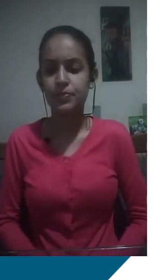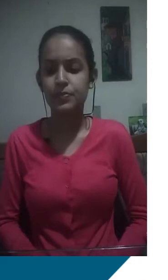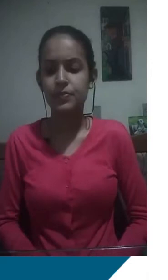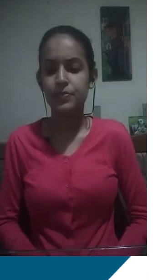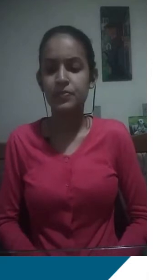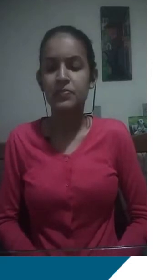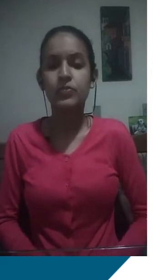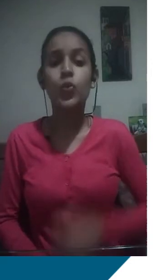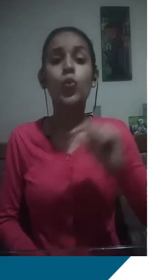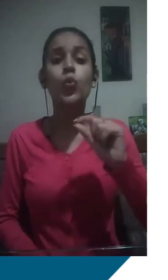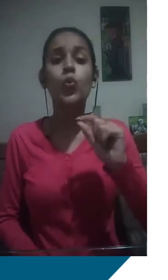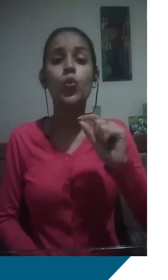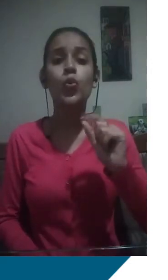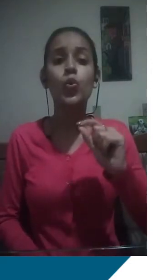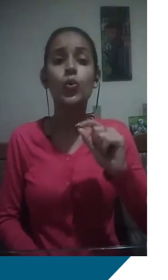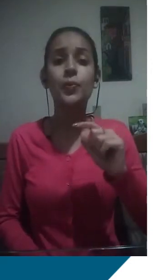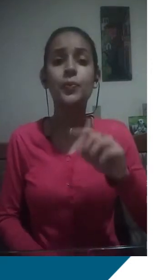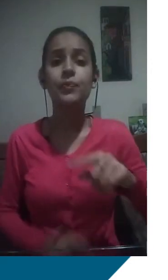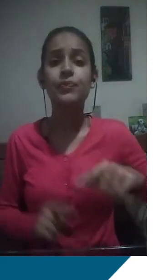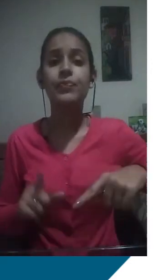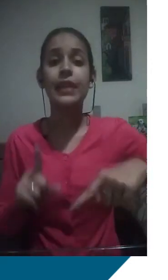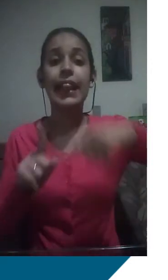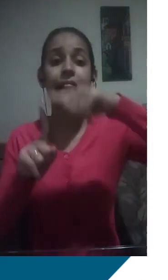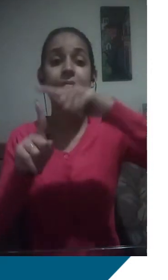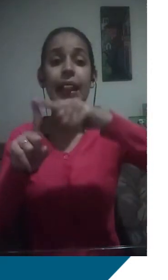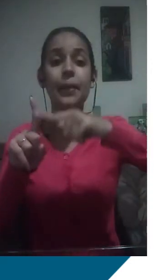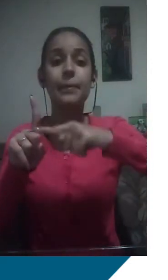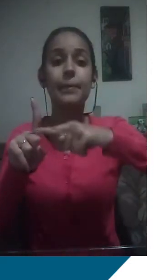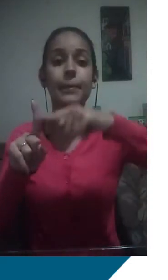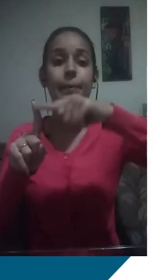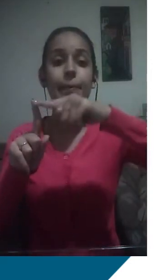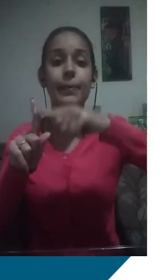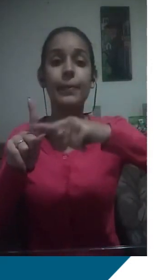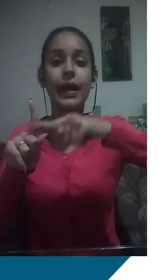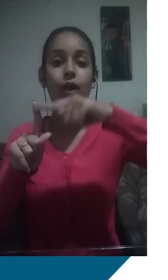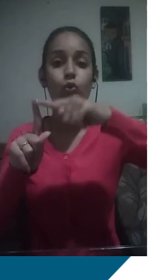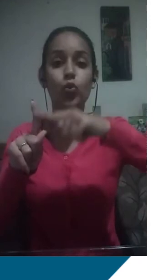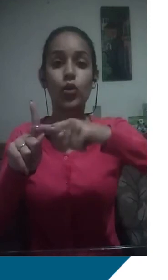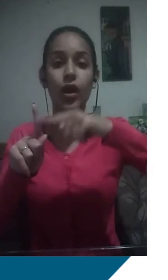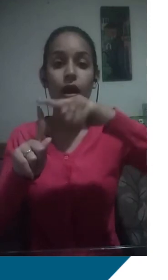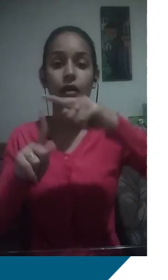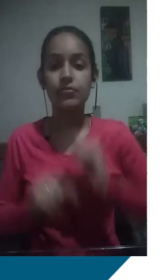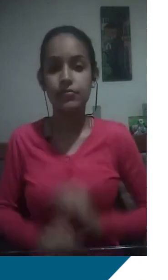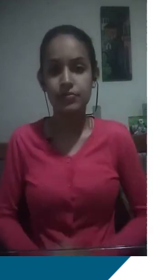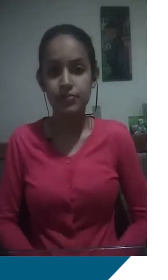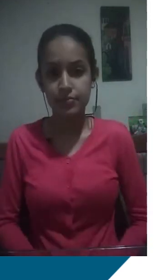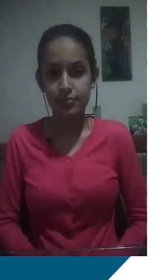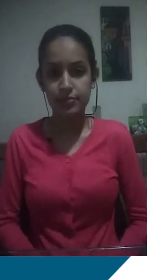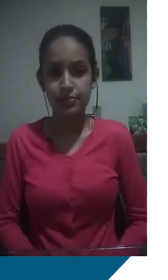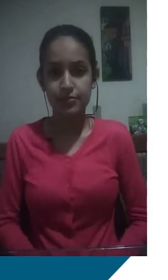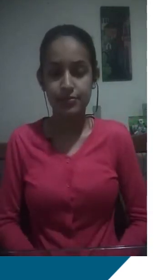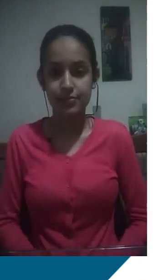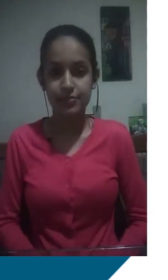A temperatura ela está associada ao quanto as moléculas de um corpo estão vibrando. Ou seja, se eu tenho um corpo com